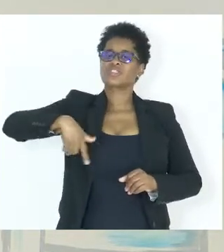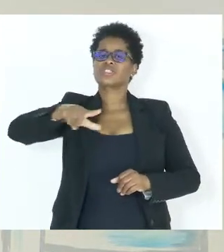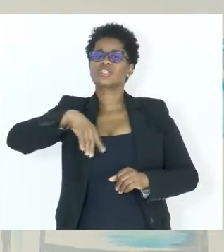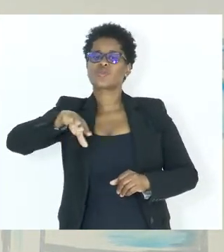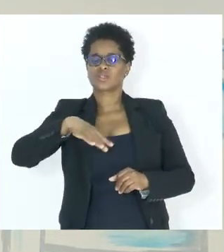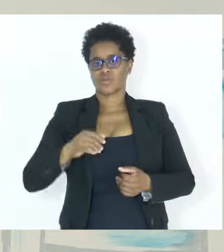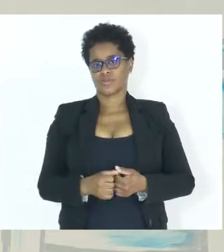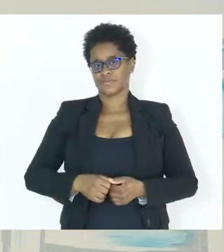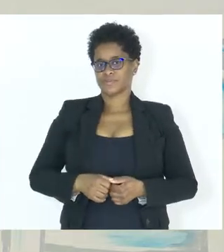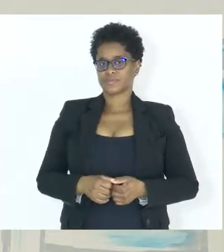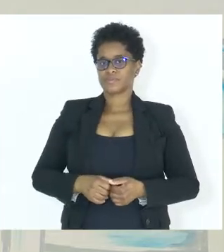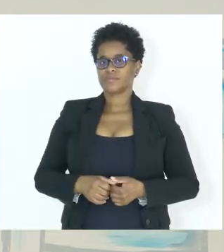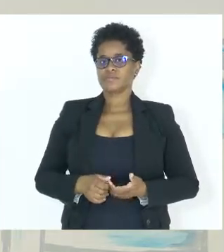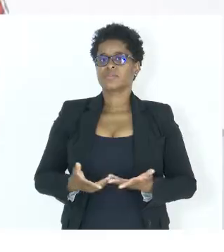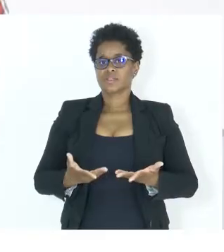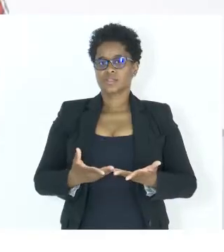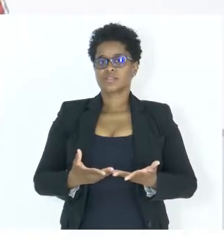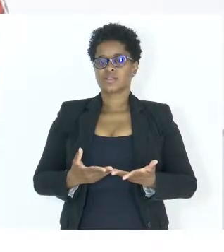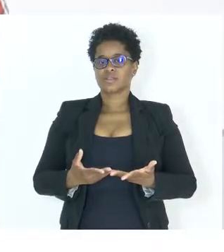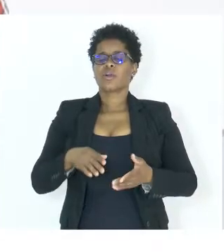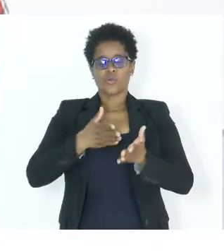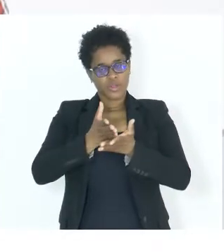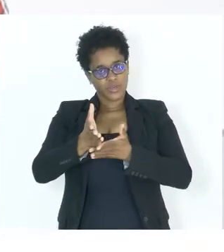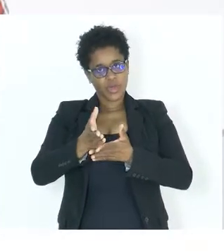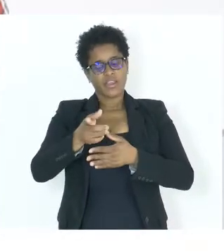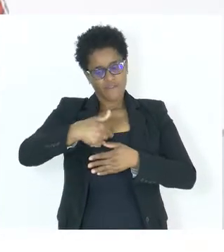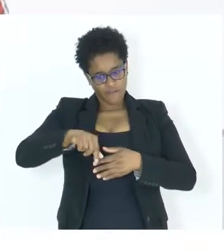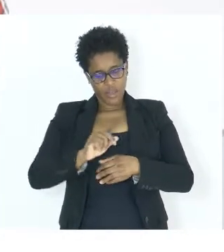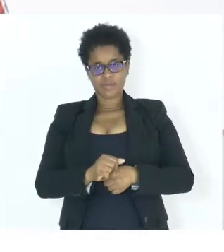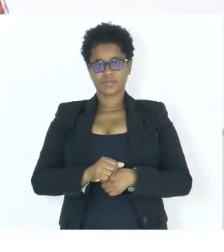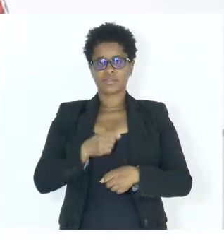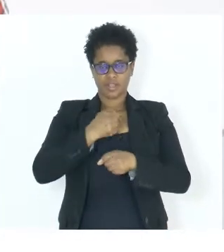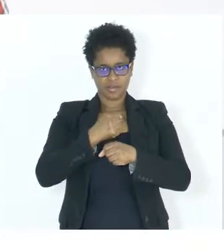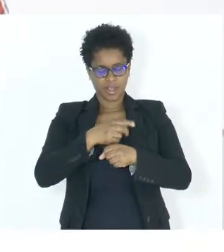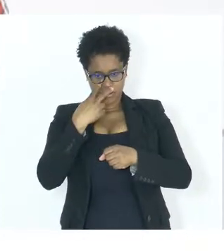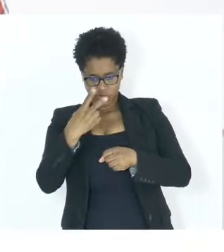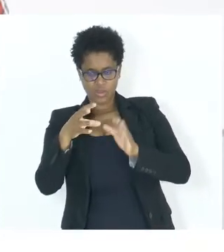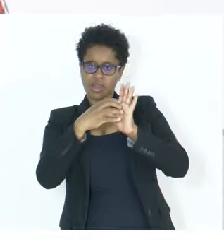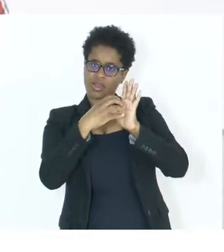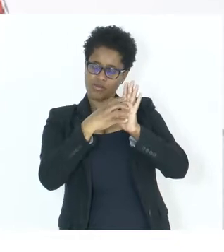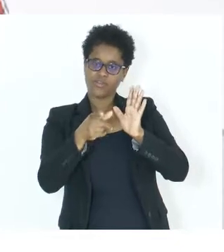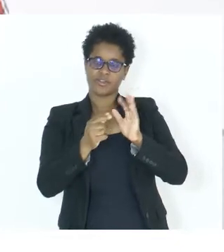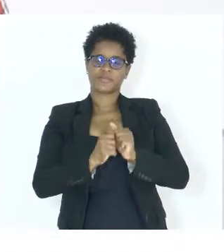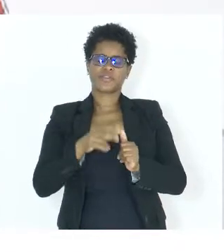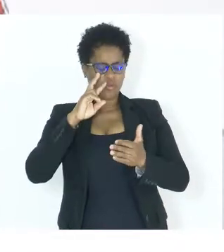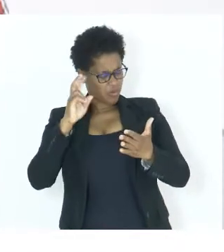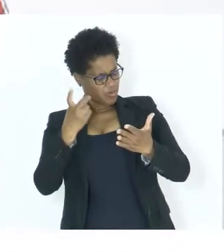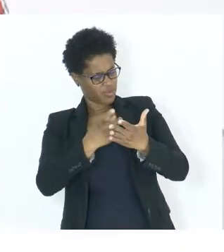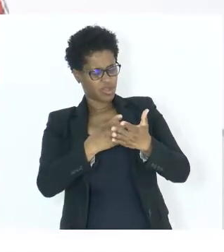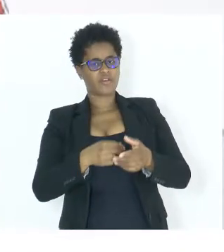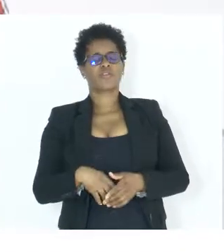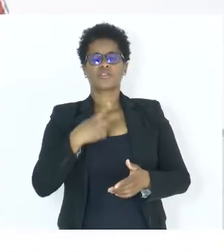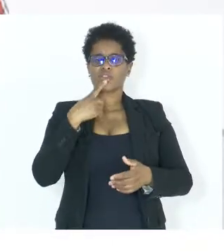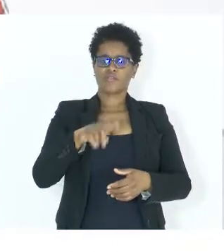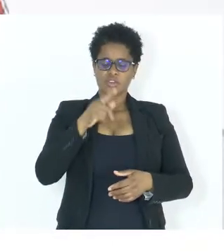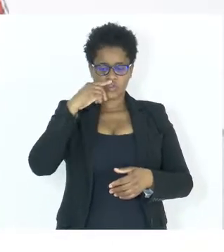situações. Continuando, vamos explorar a gravura, a exploração da gravura. Observem de novo